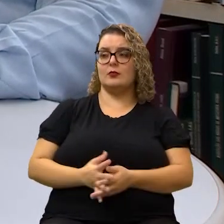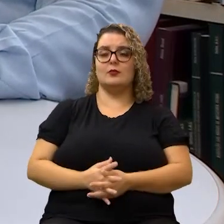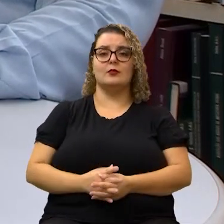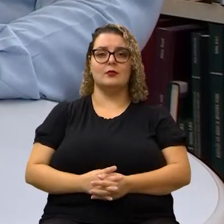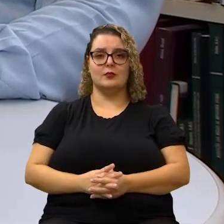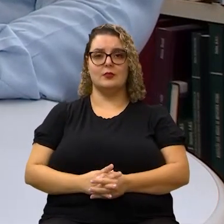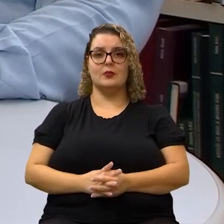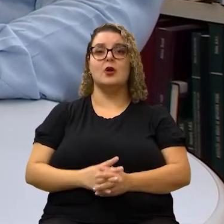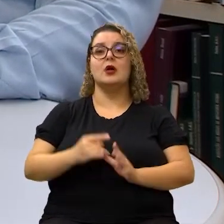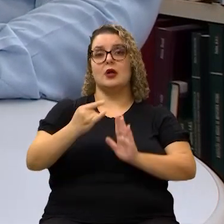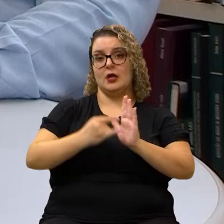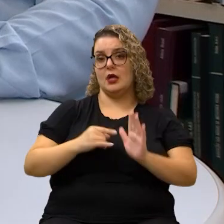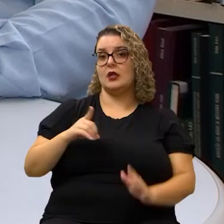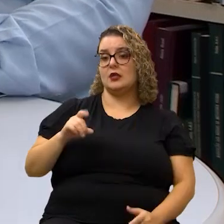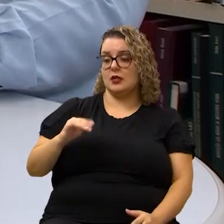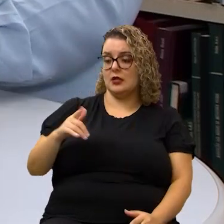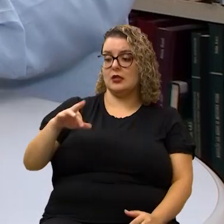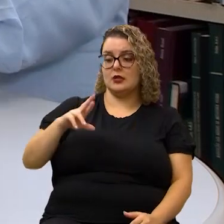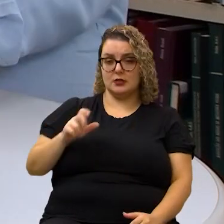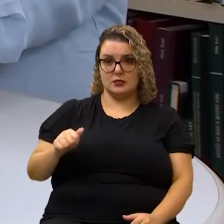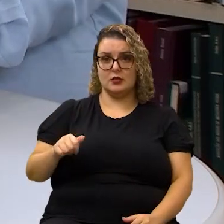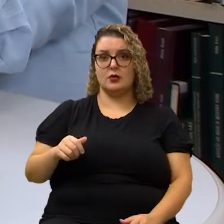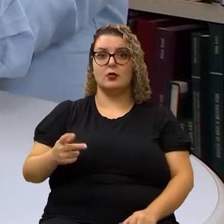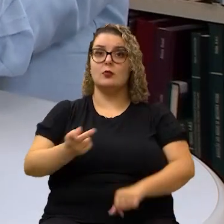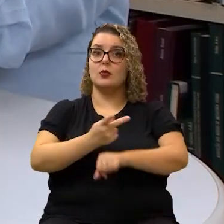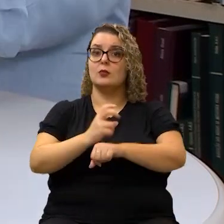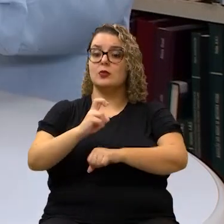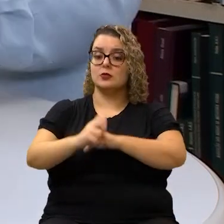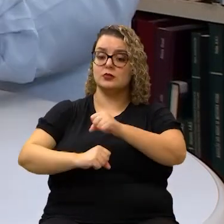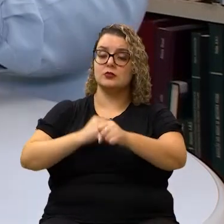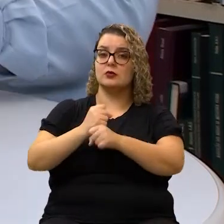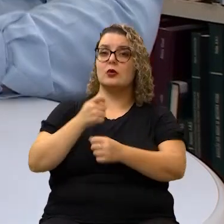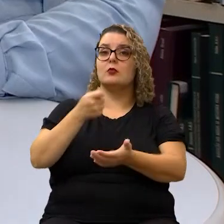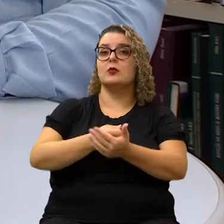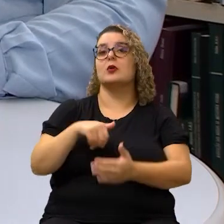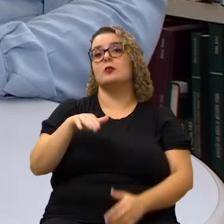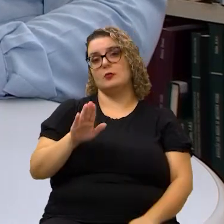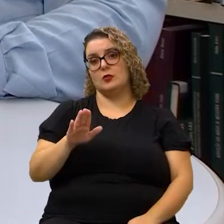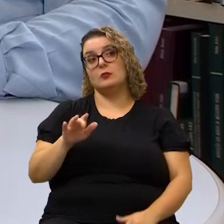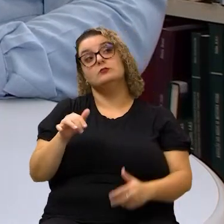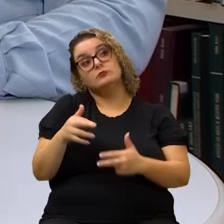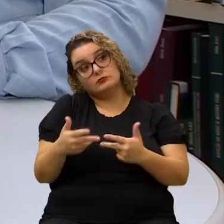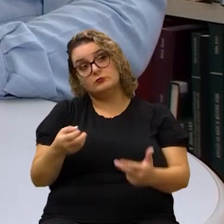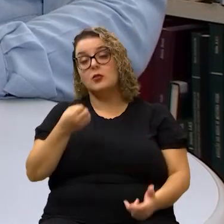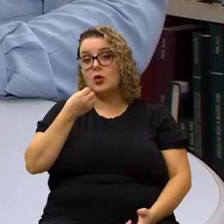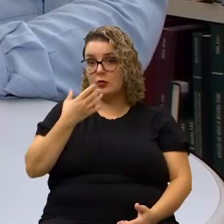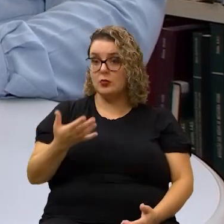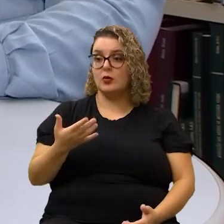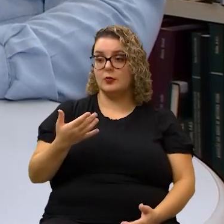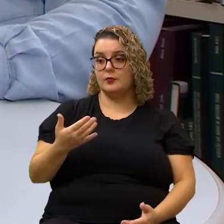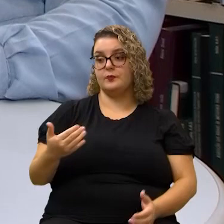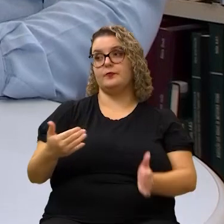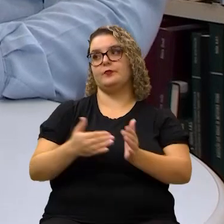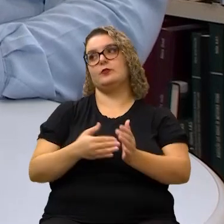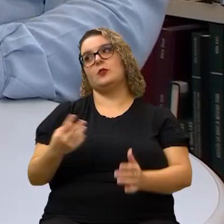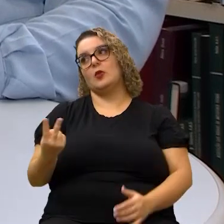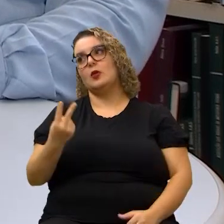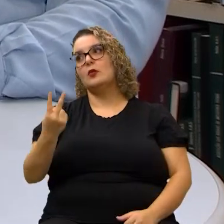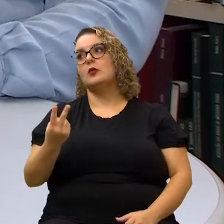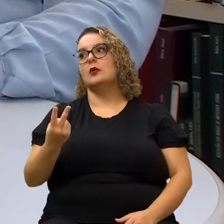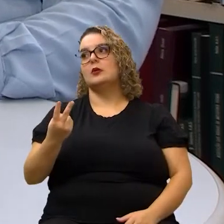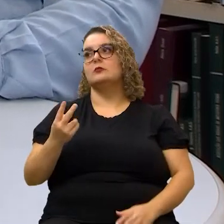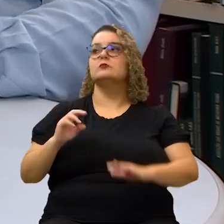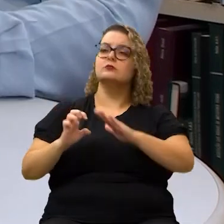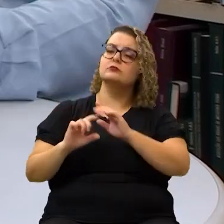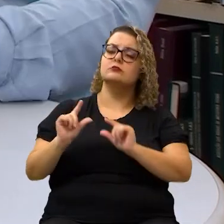suas declarações, né? E vai poder buscar os últimos 5 anos esse imposto que ele pagou a mais. Então isso é uma coisa boa. Mesmo que o valor ali,